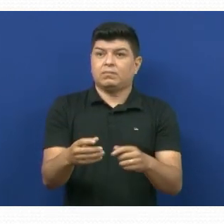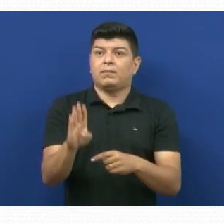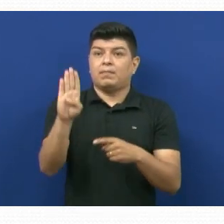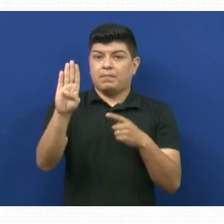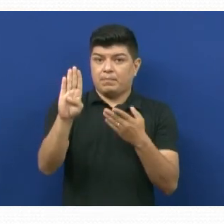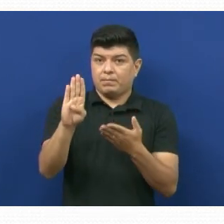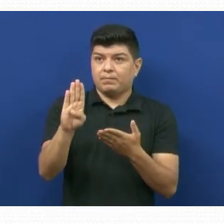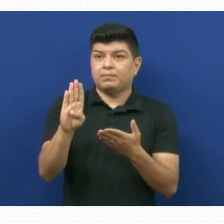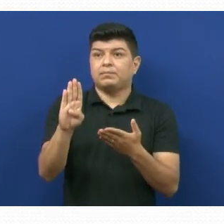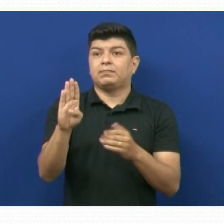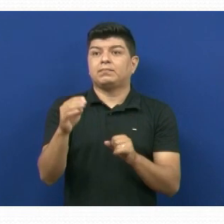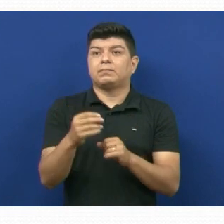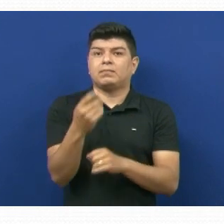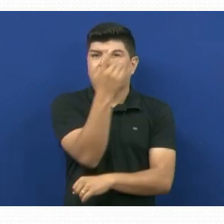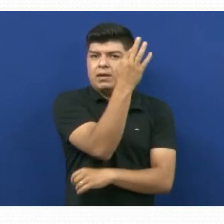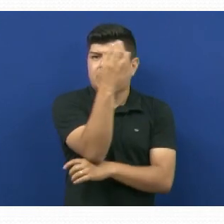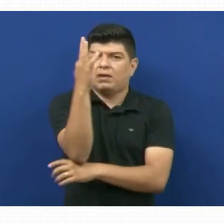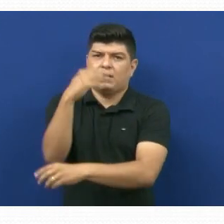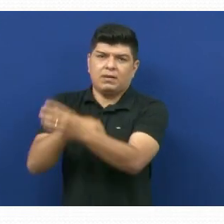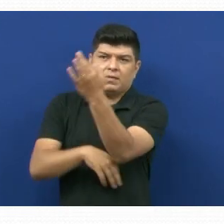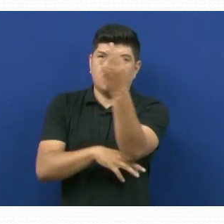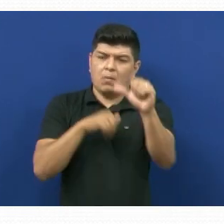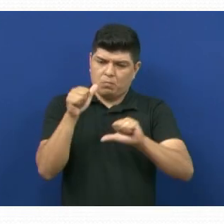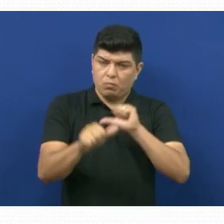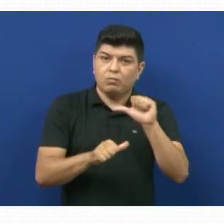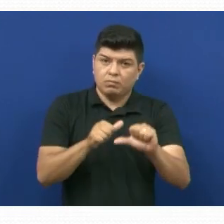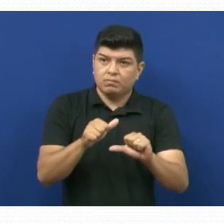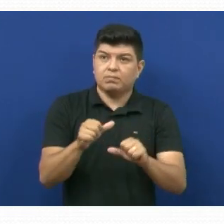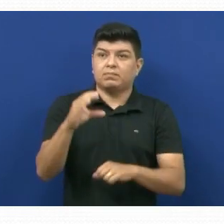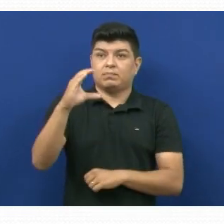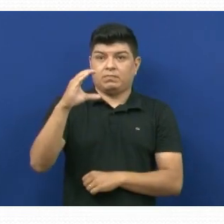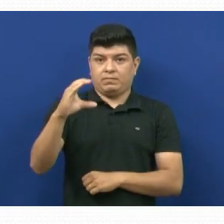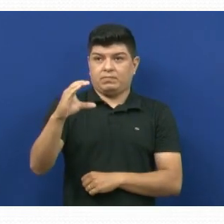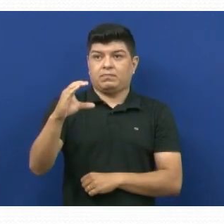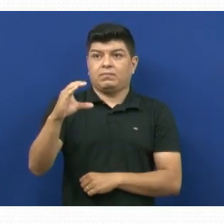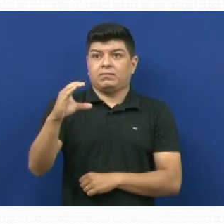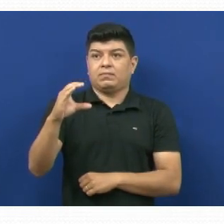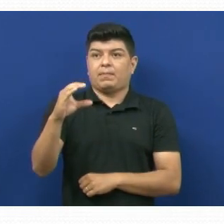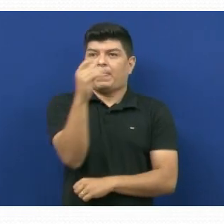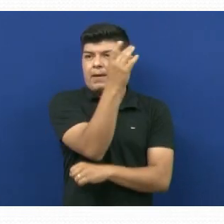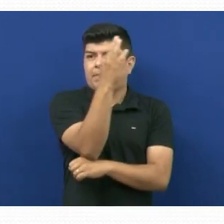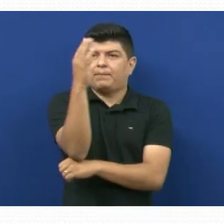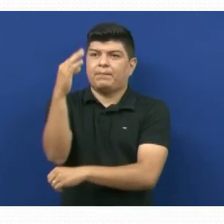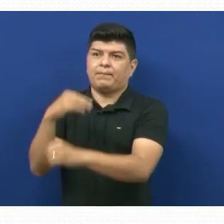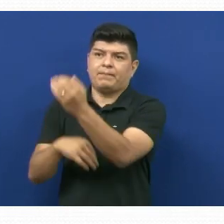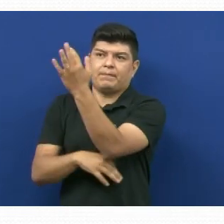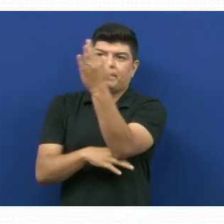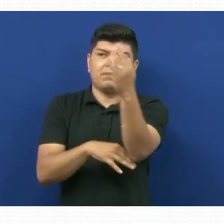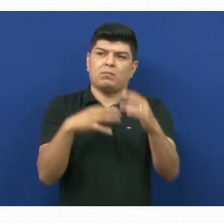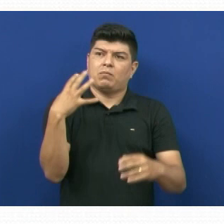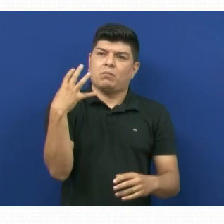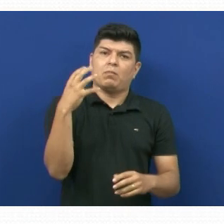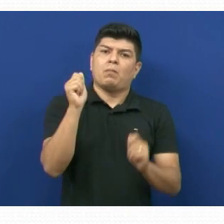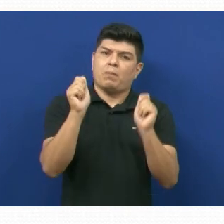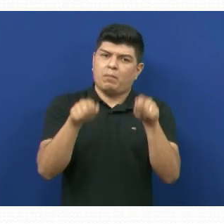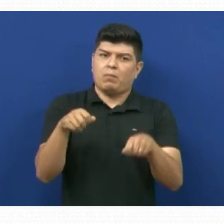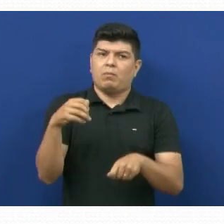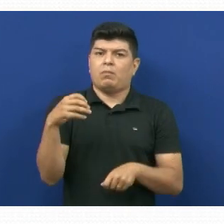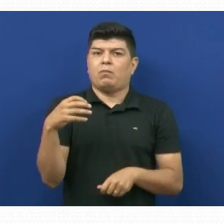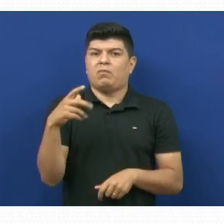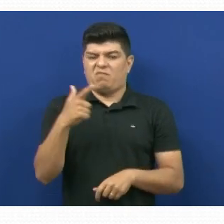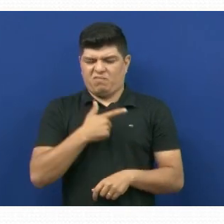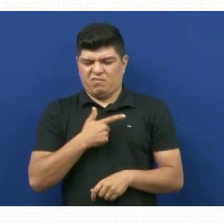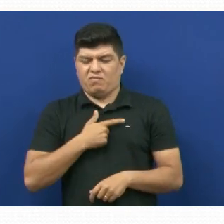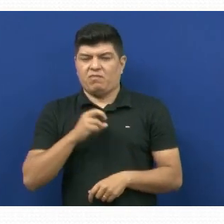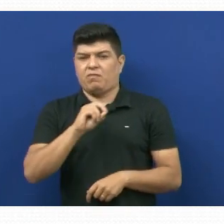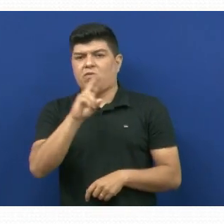Alternativa B, as paisagens mudam. Alternativa C, As paisagens podem ser feias